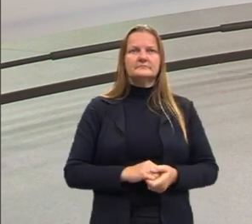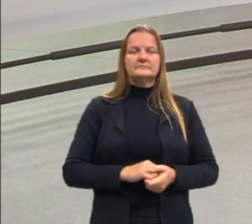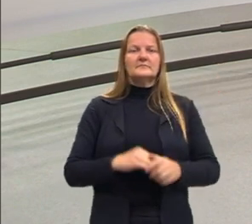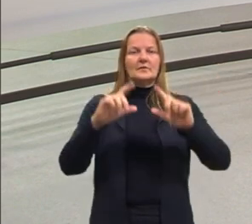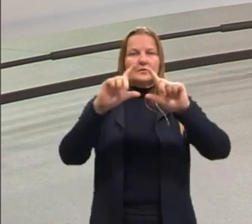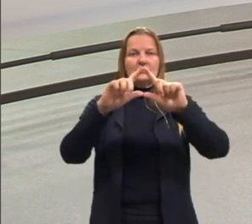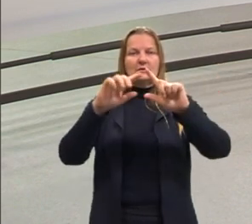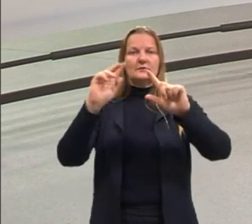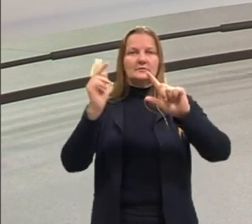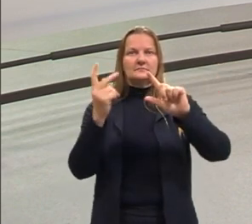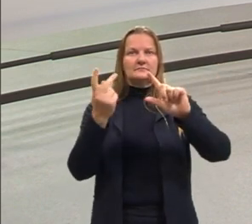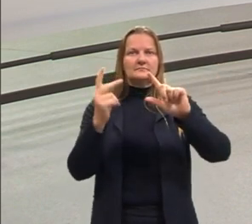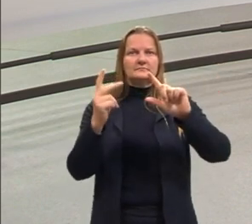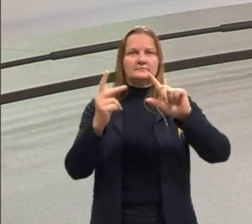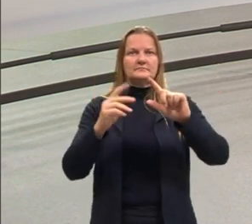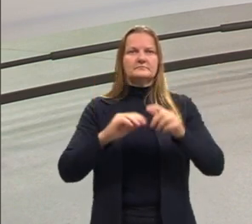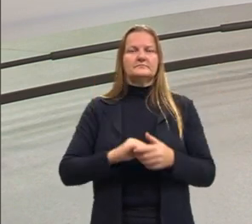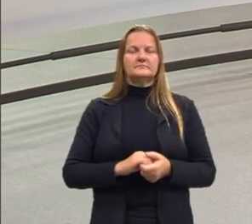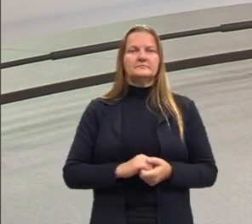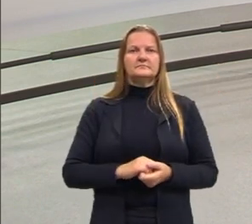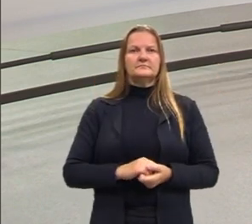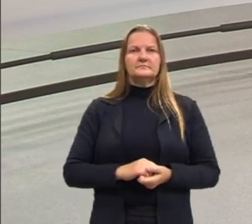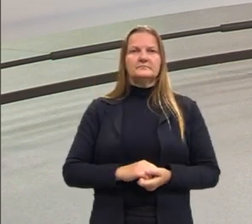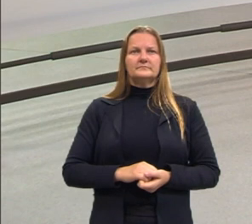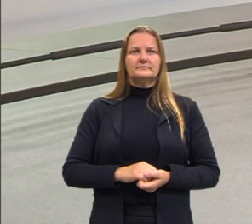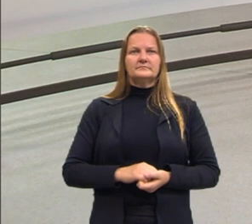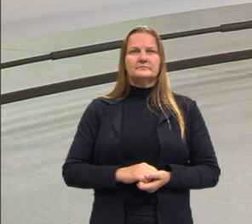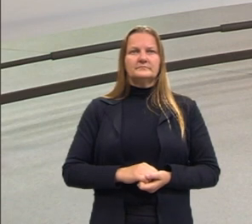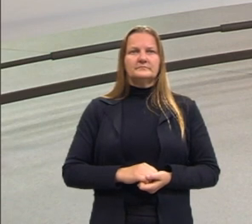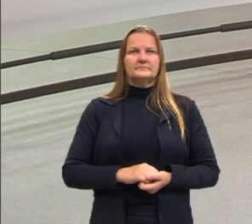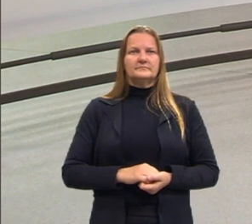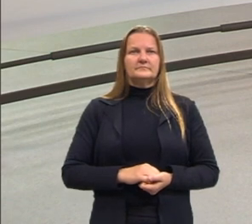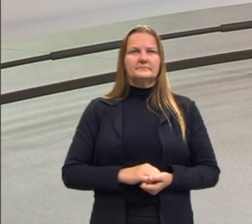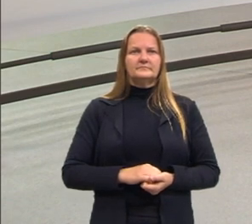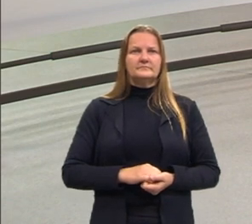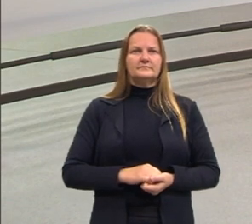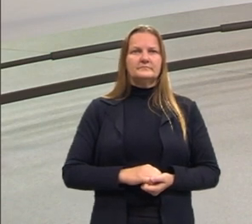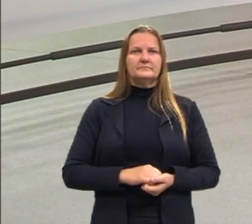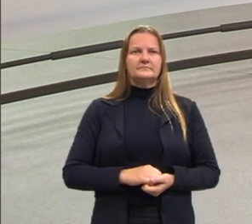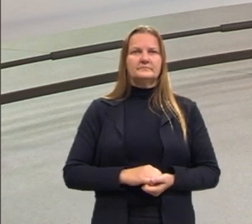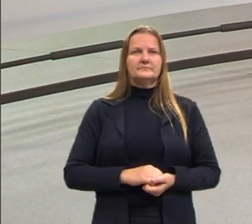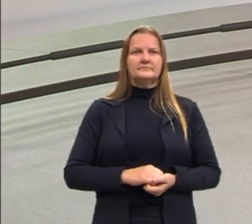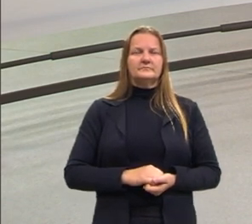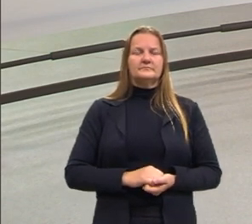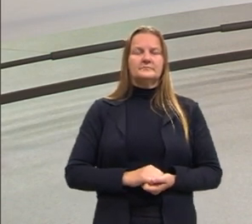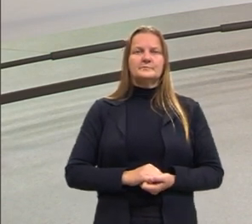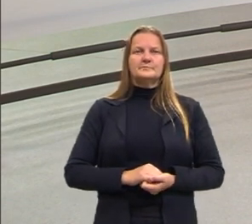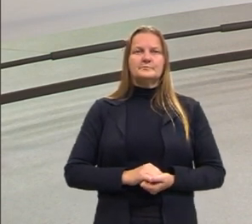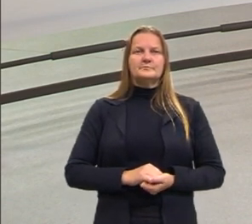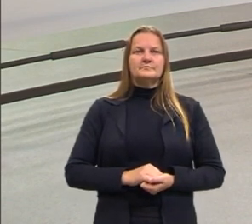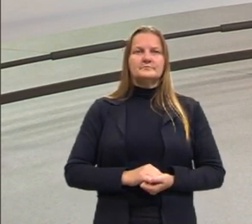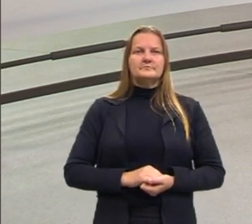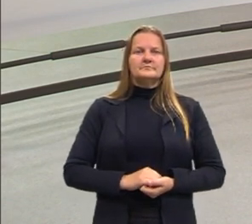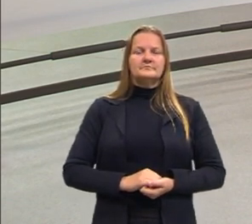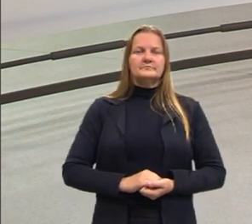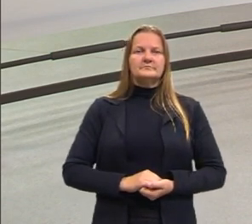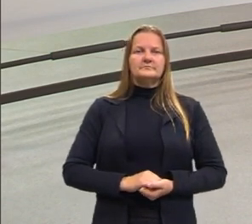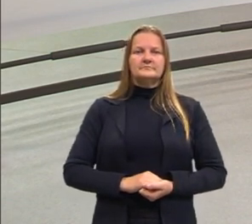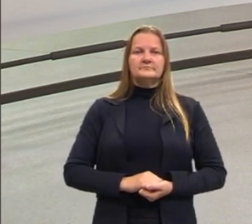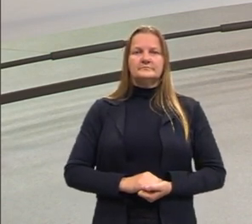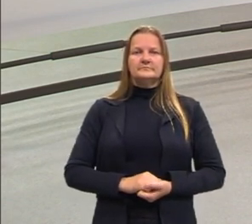é menor que zero e o meu delta h ai quiser que é